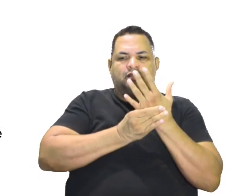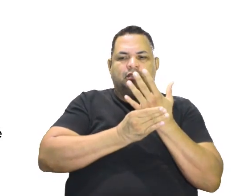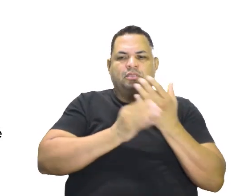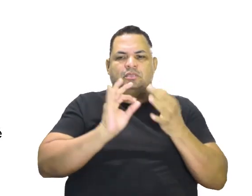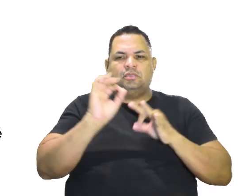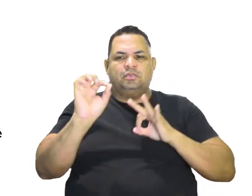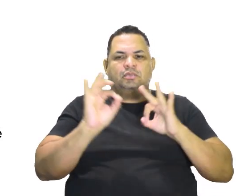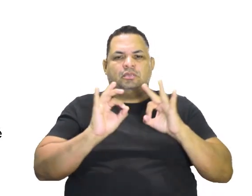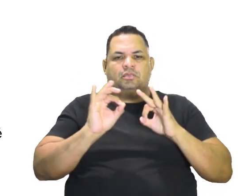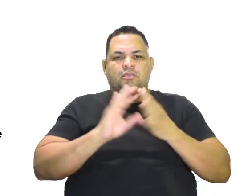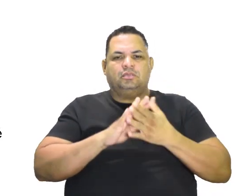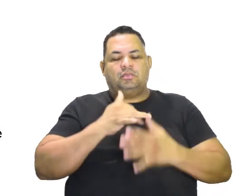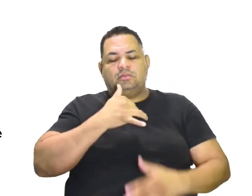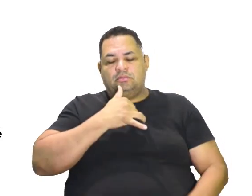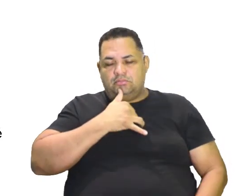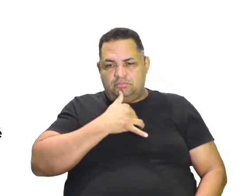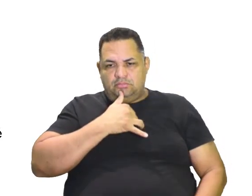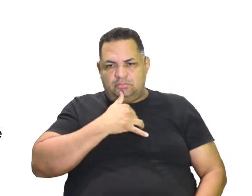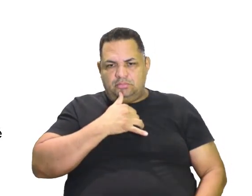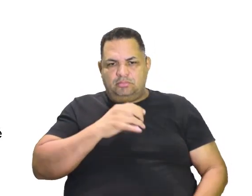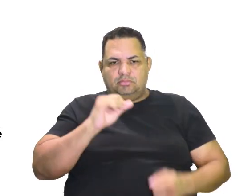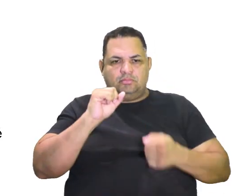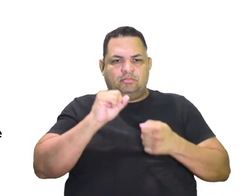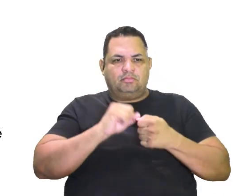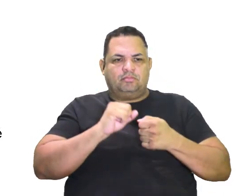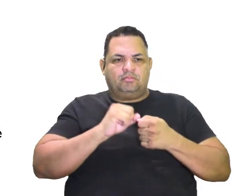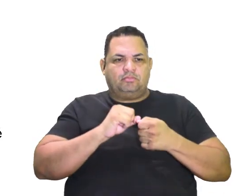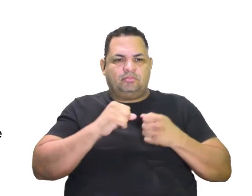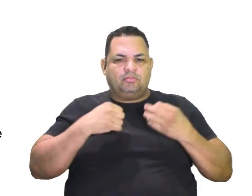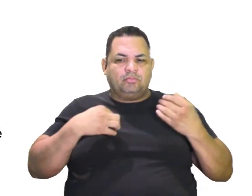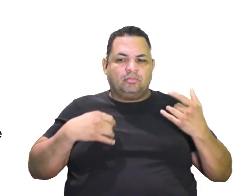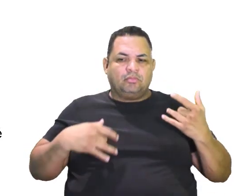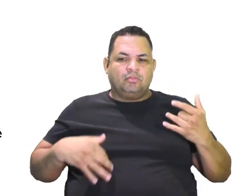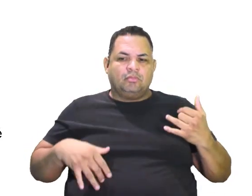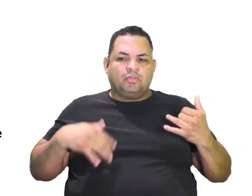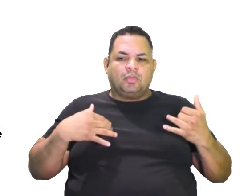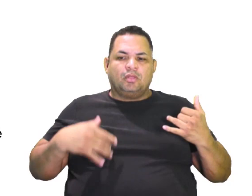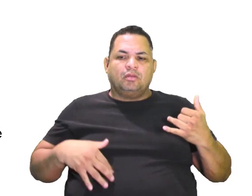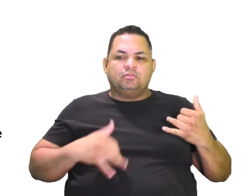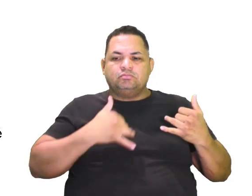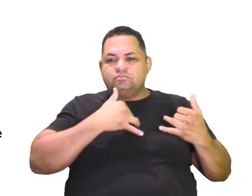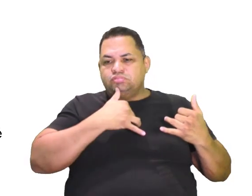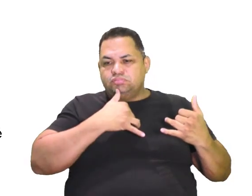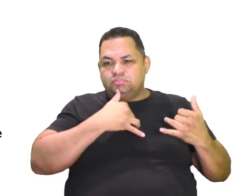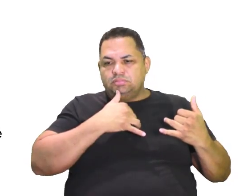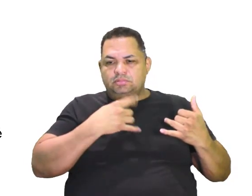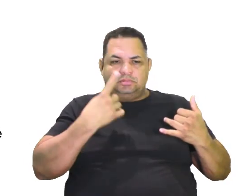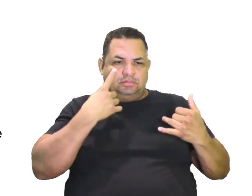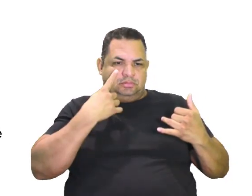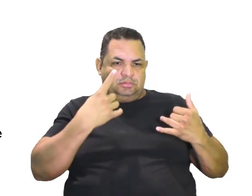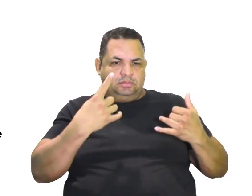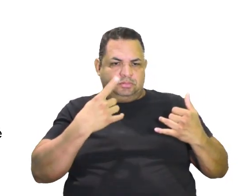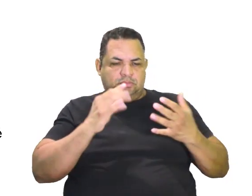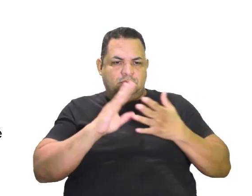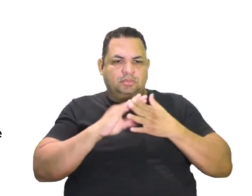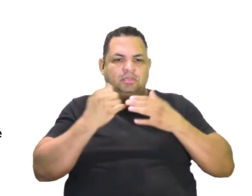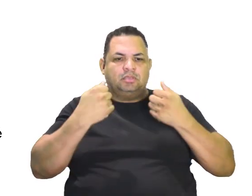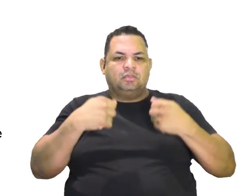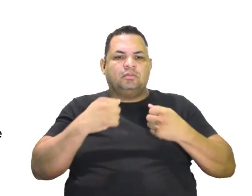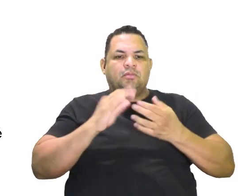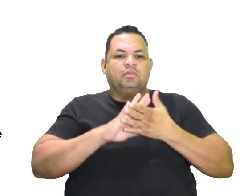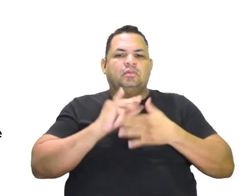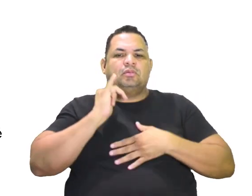Então, é uma coisa muito triste. Eu vou até fazer aqui um sonzinho triste para vocês entrarem no clima, para a gente poder